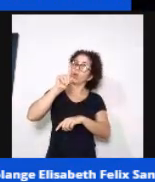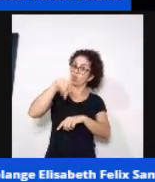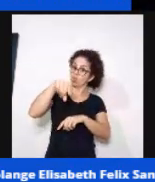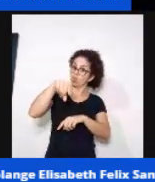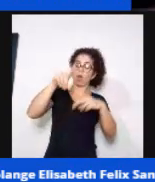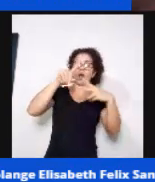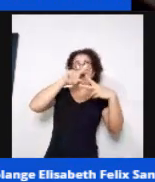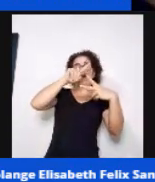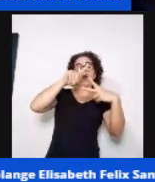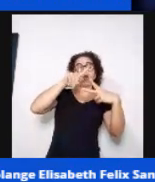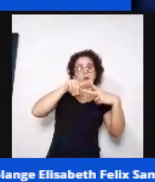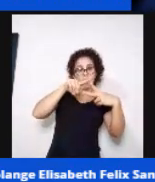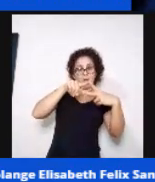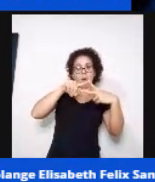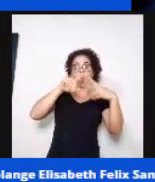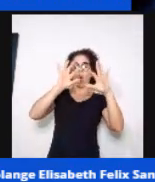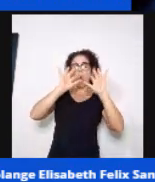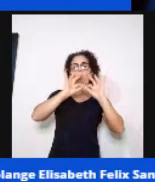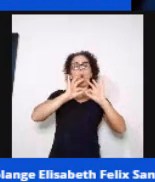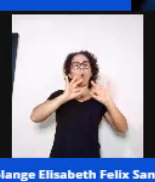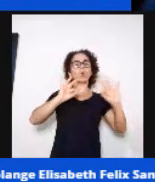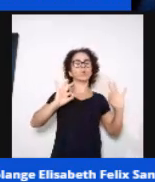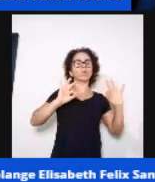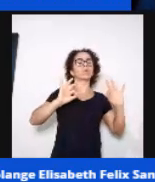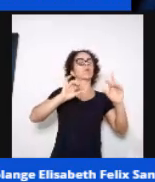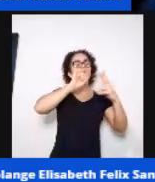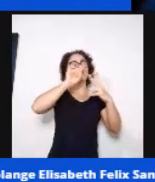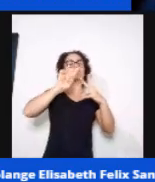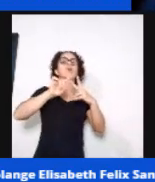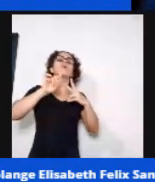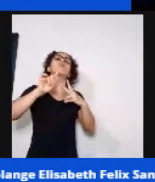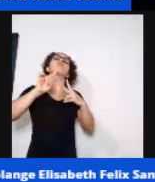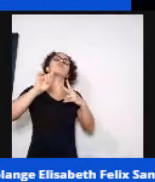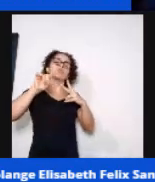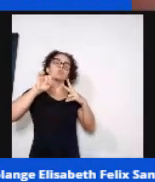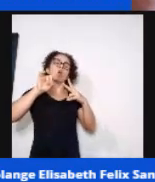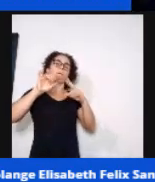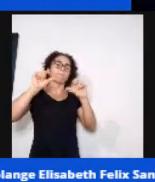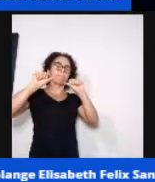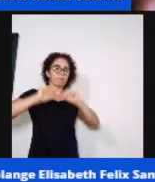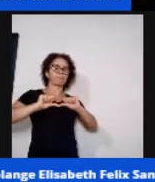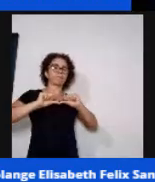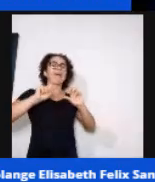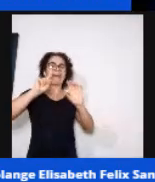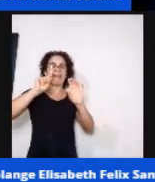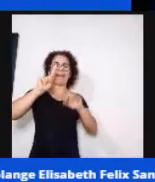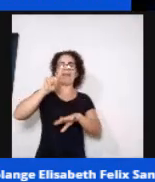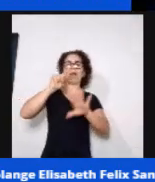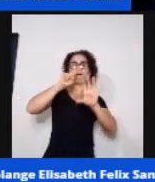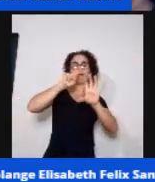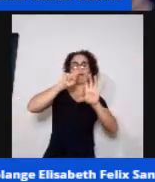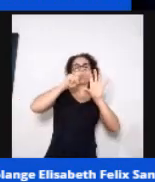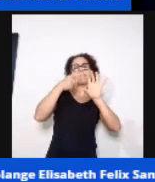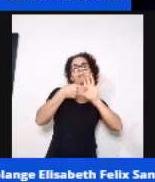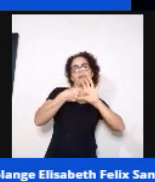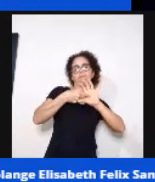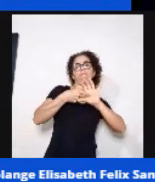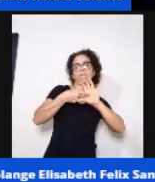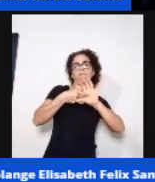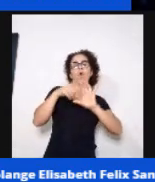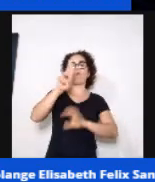pessimistas. É uma metáfora que eu vou usar. Né? Imagina uma árvore de um ipê, tá?